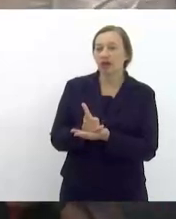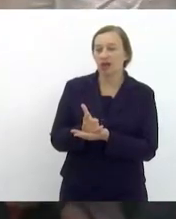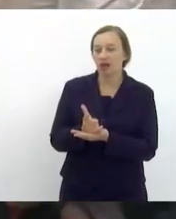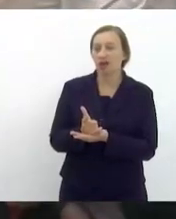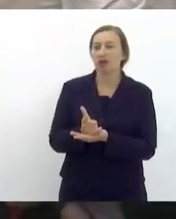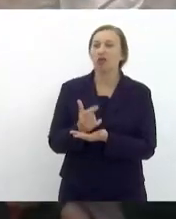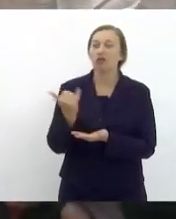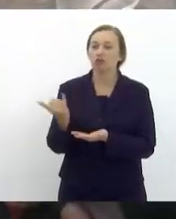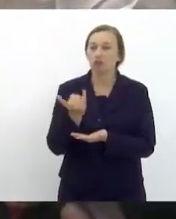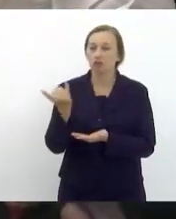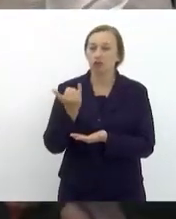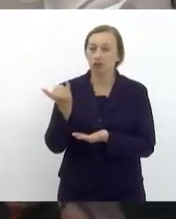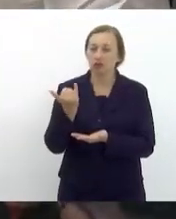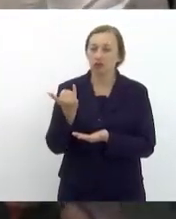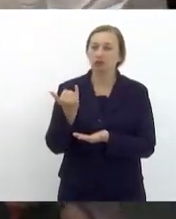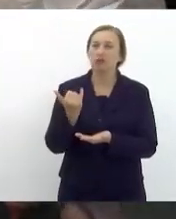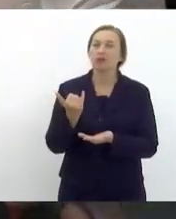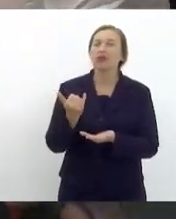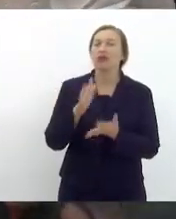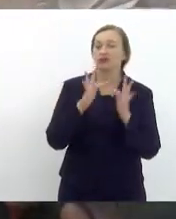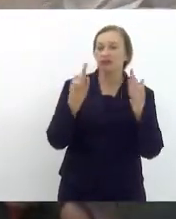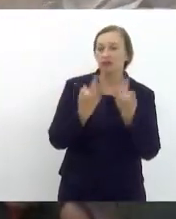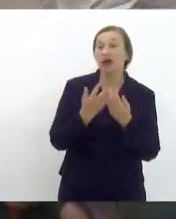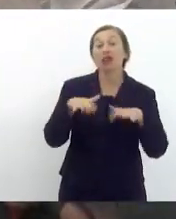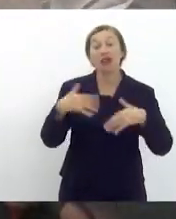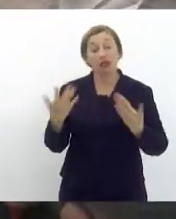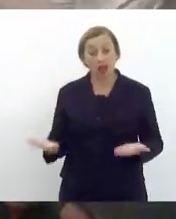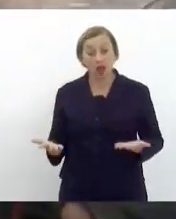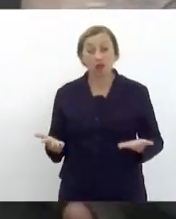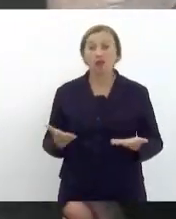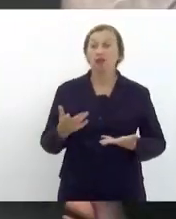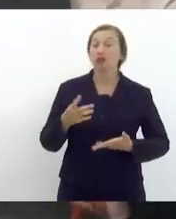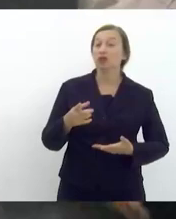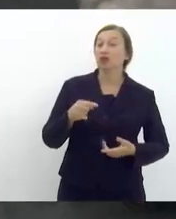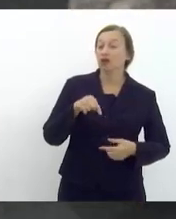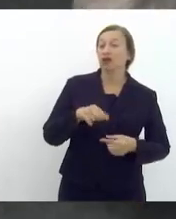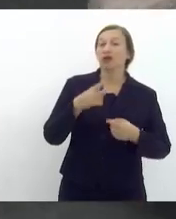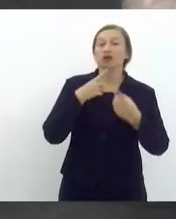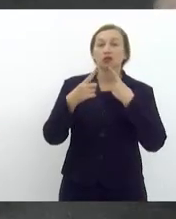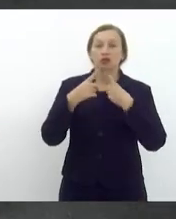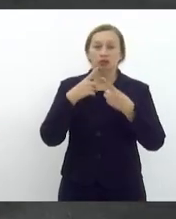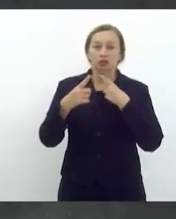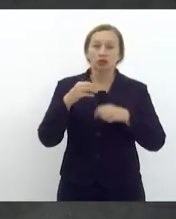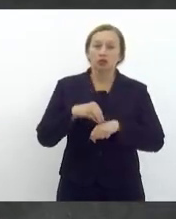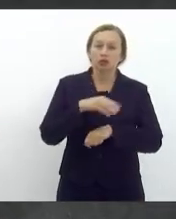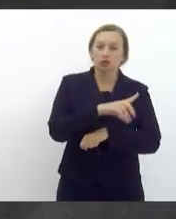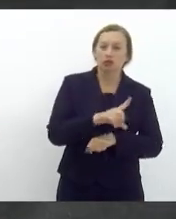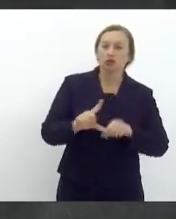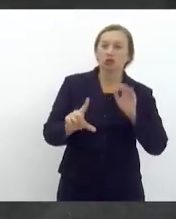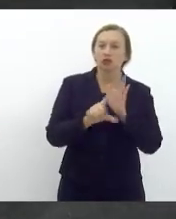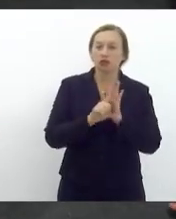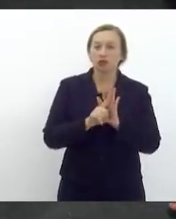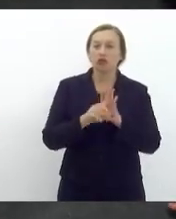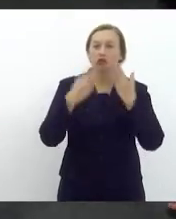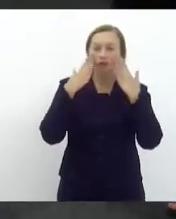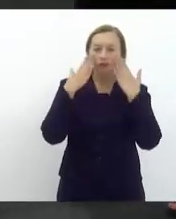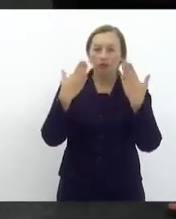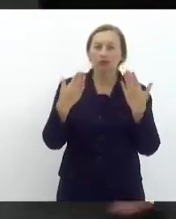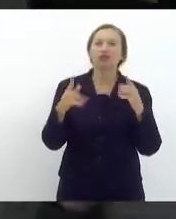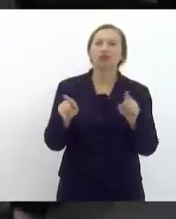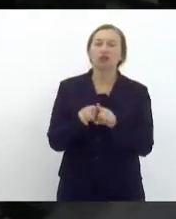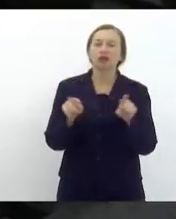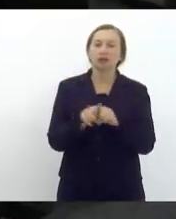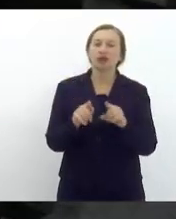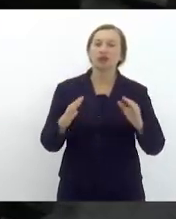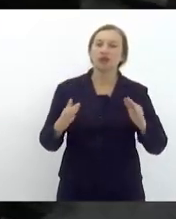necessário para essas famílias Então como estamos aqui discutindo uma indicação Legislativa eu apresentei também